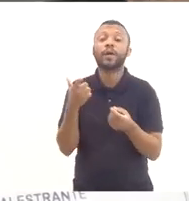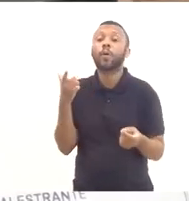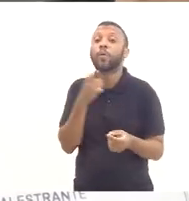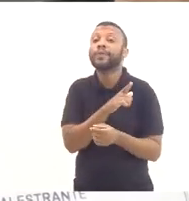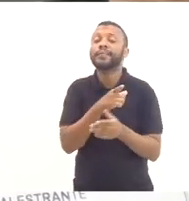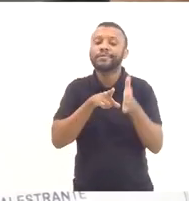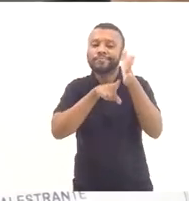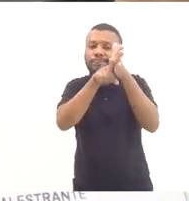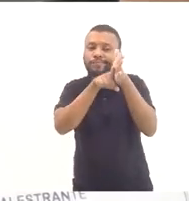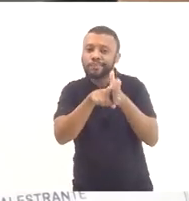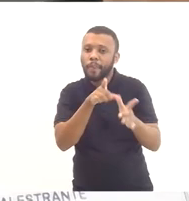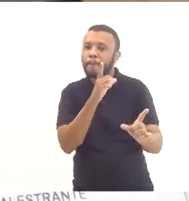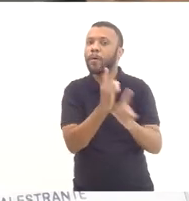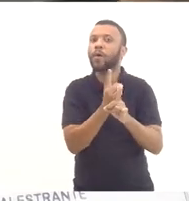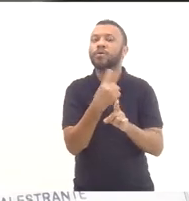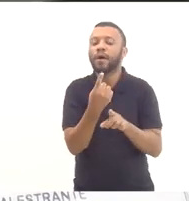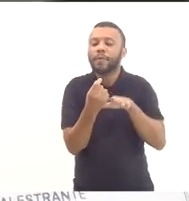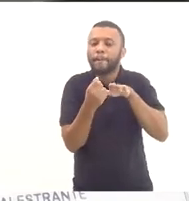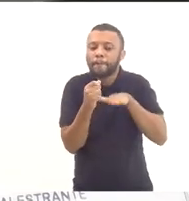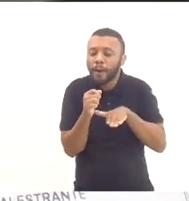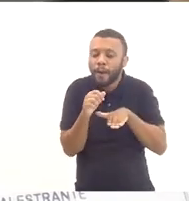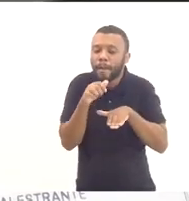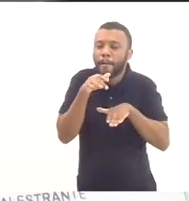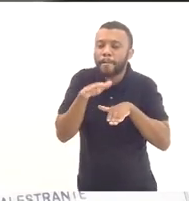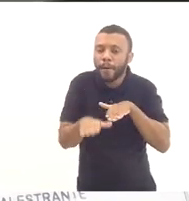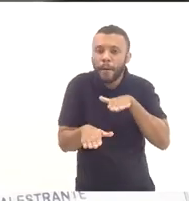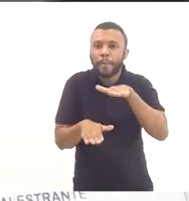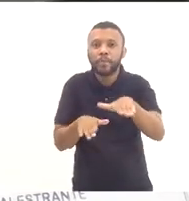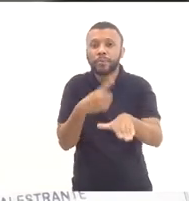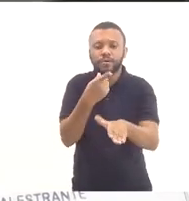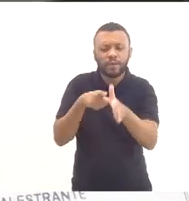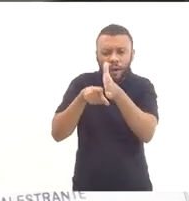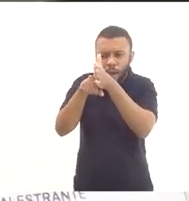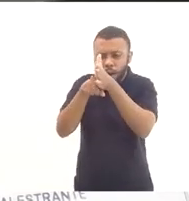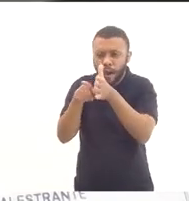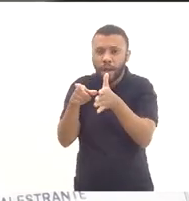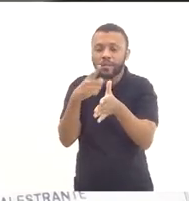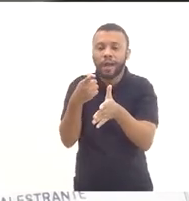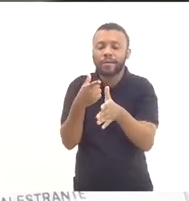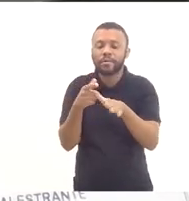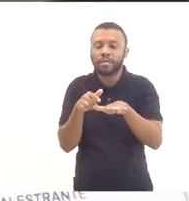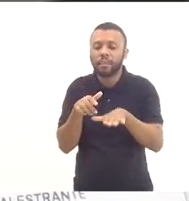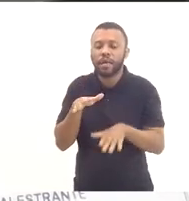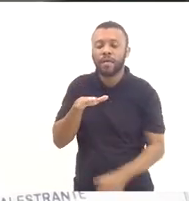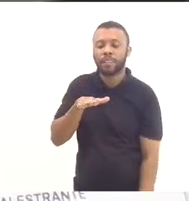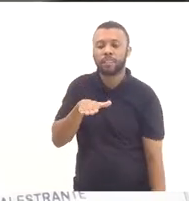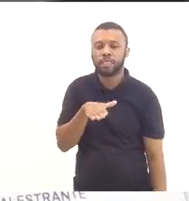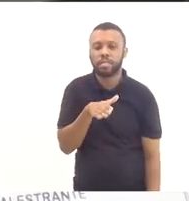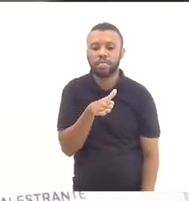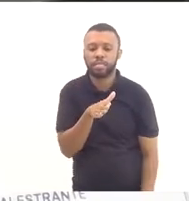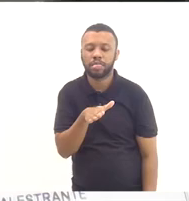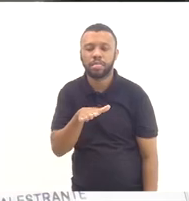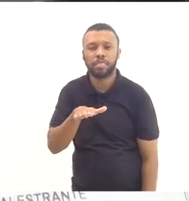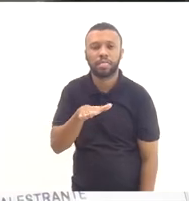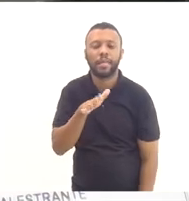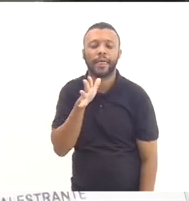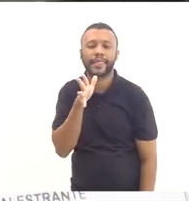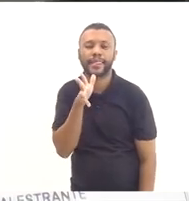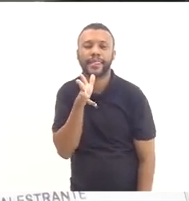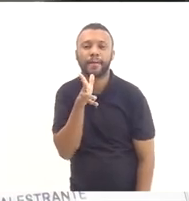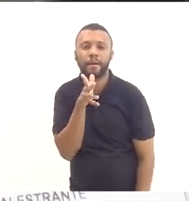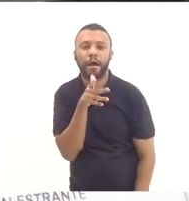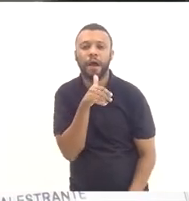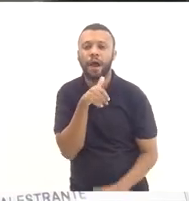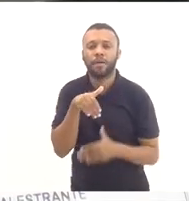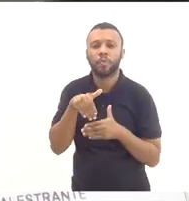a gente não nem engatinha no diagnóstico de doença rara a gente rastreia rastreiam rasteja é muito fraco Tu